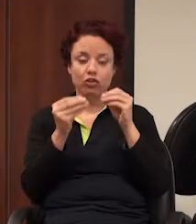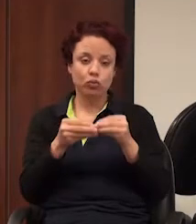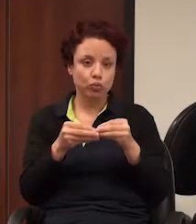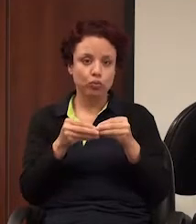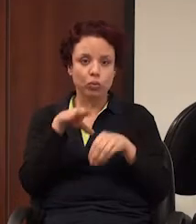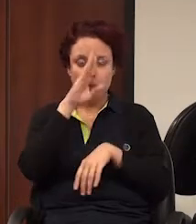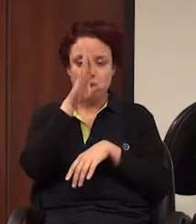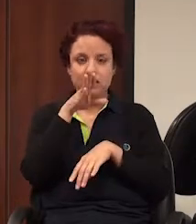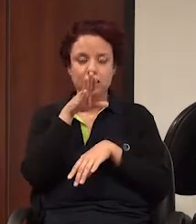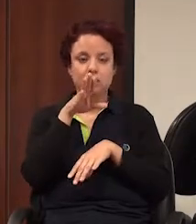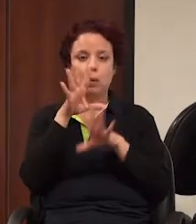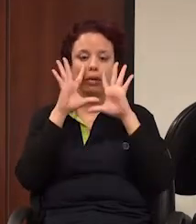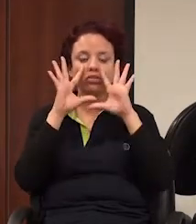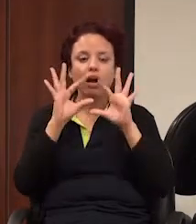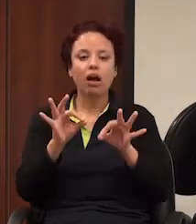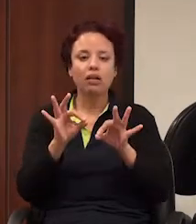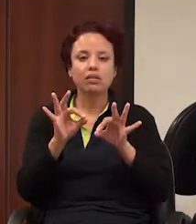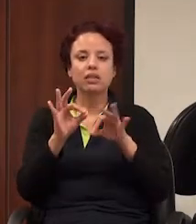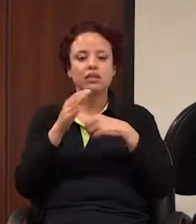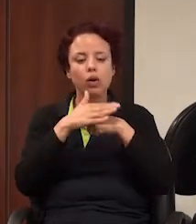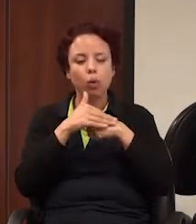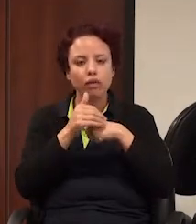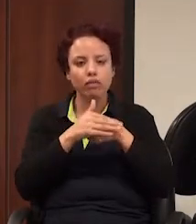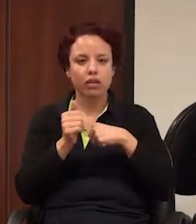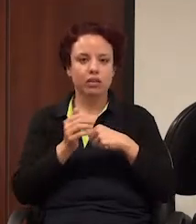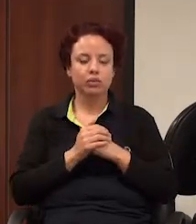da escuta qualificada, do afeto, né,